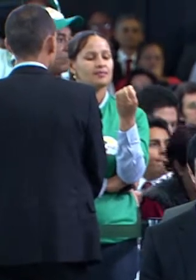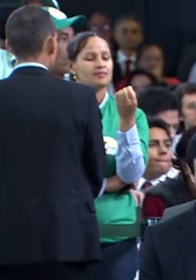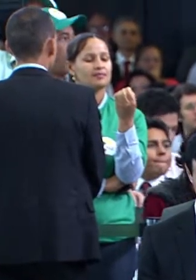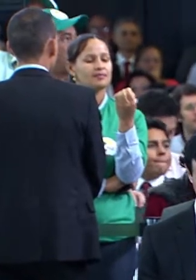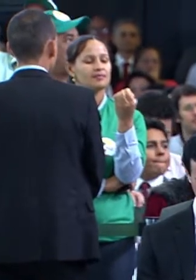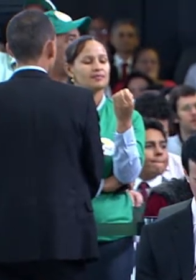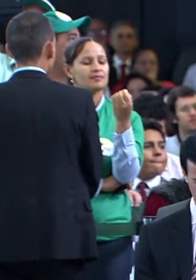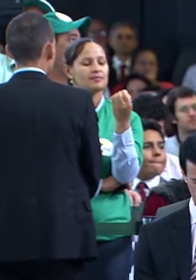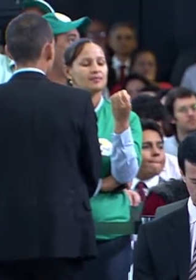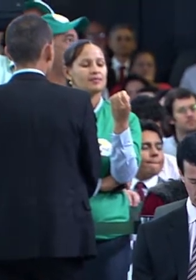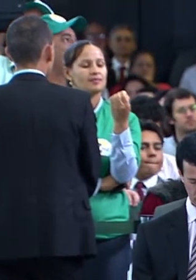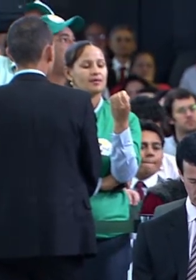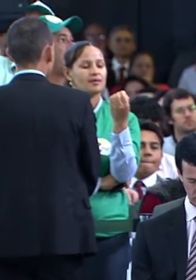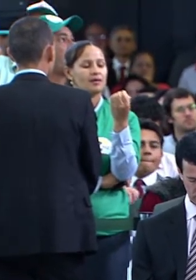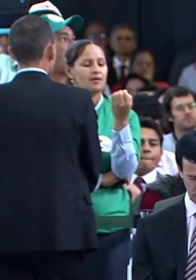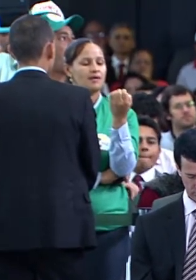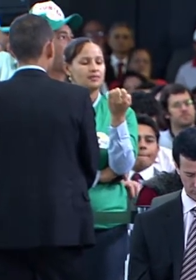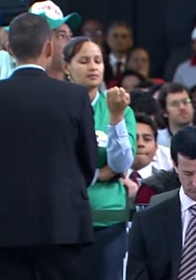Técnica e Extensão Rural.